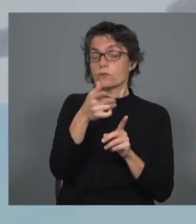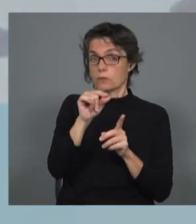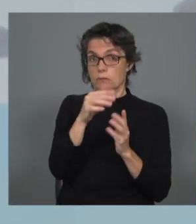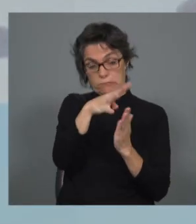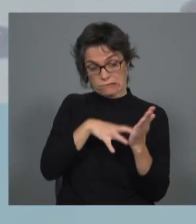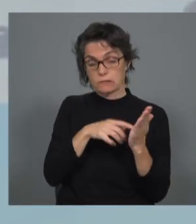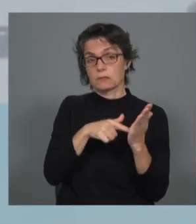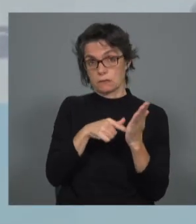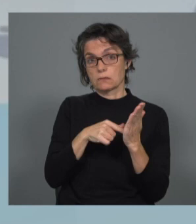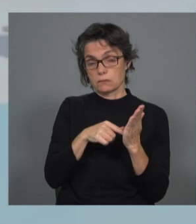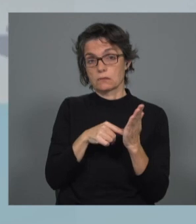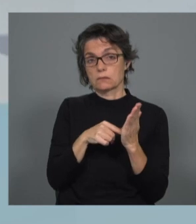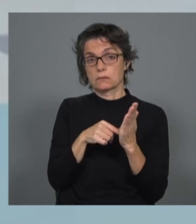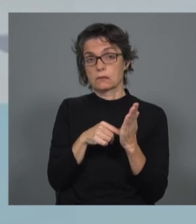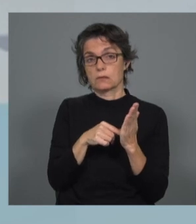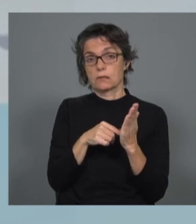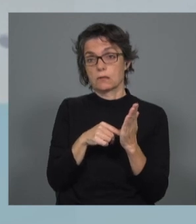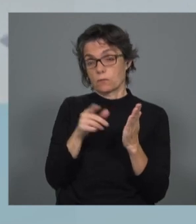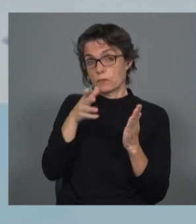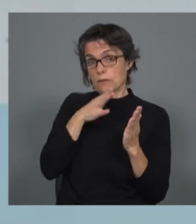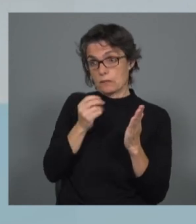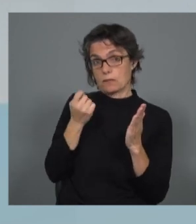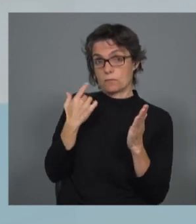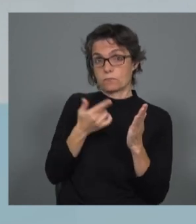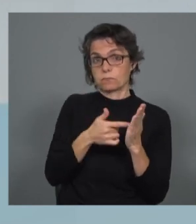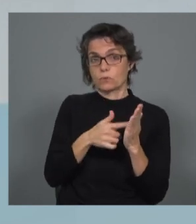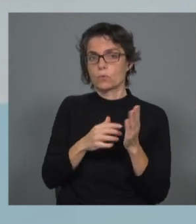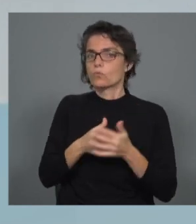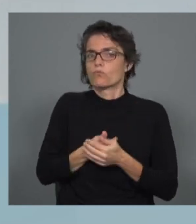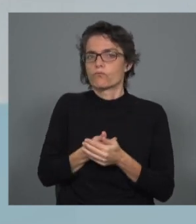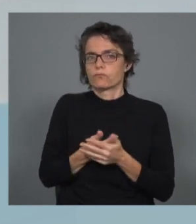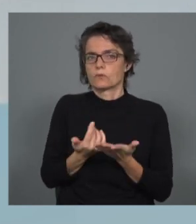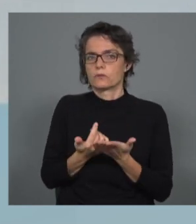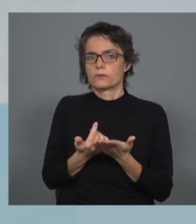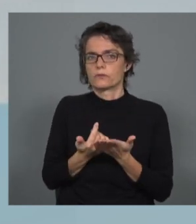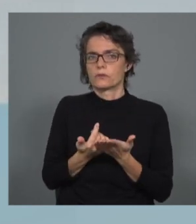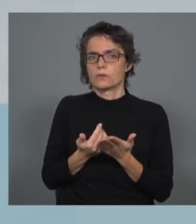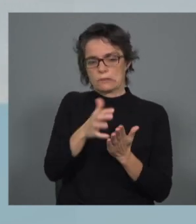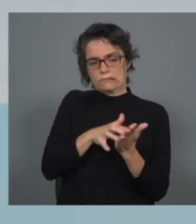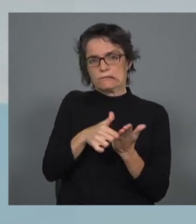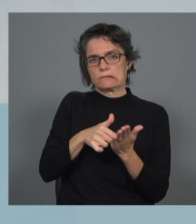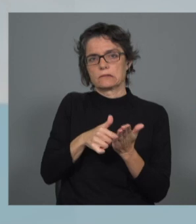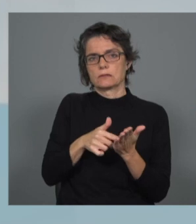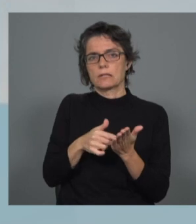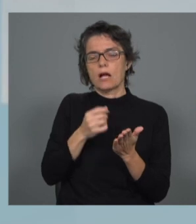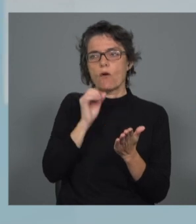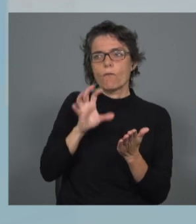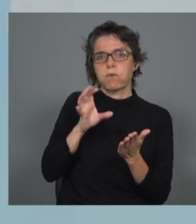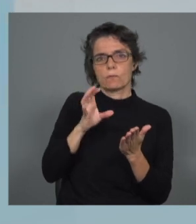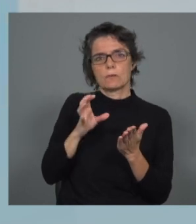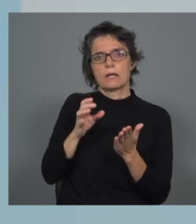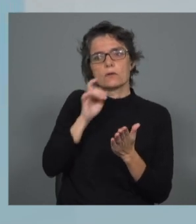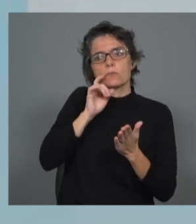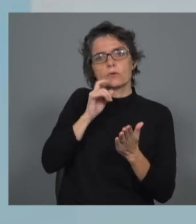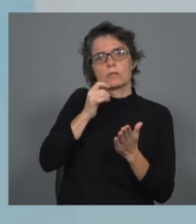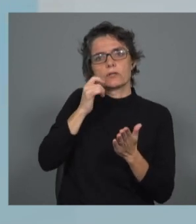que como há pouco dizia, no Evangelho nós temos, de facto, as pistas para salvaguardar os direitos humanos. Neste